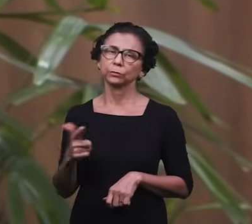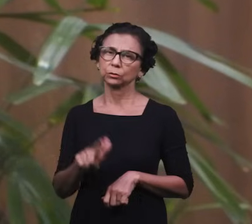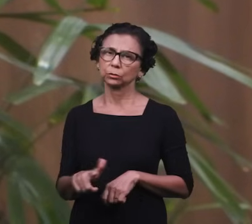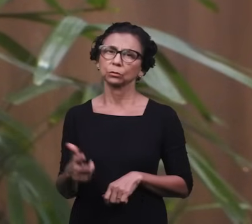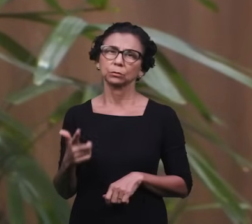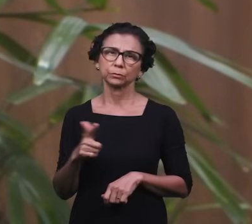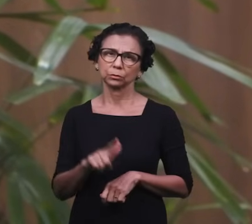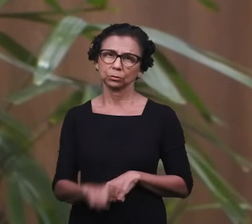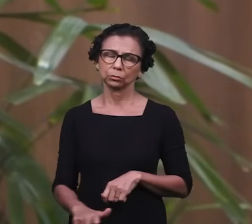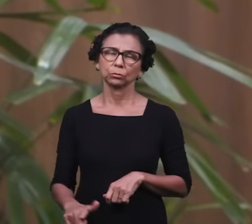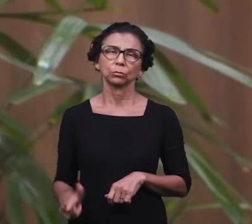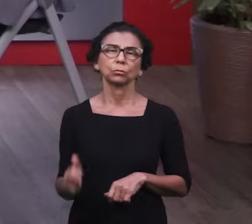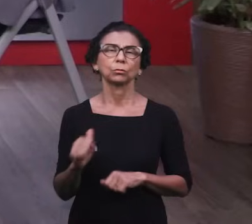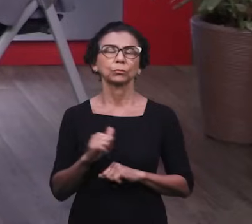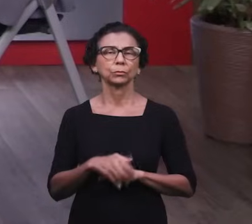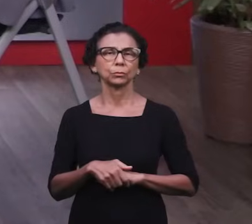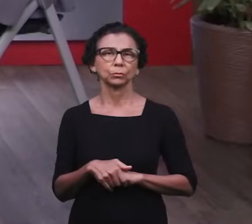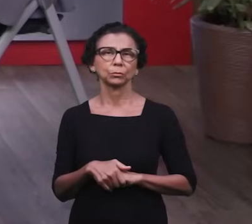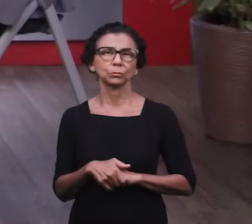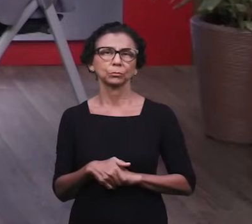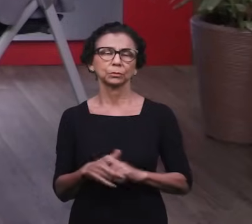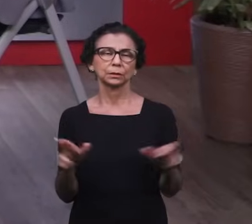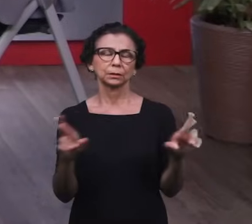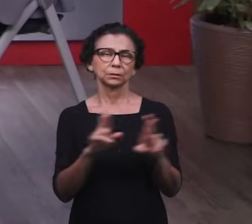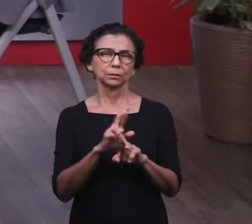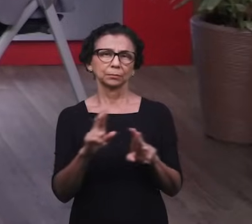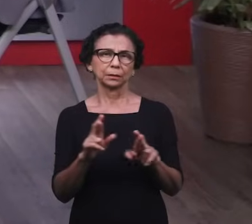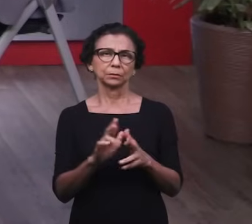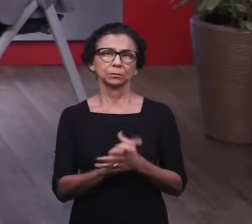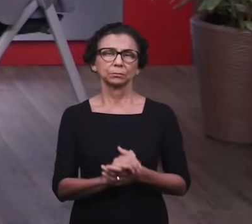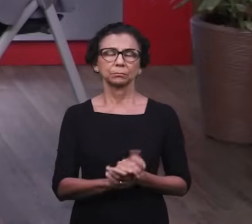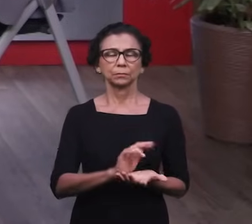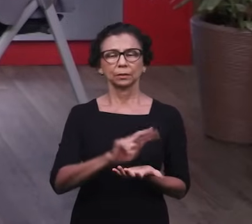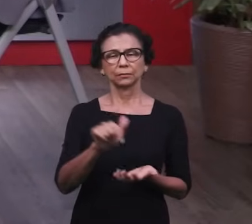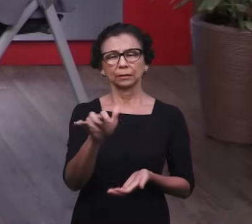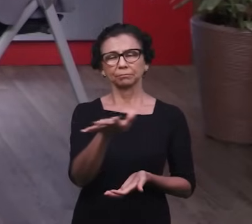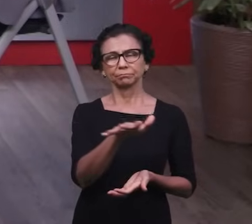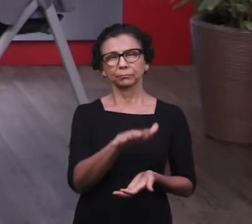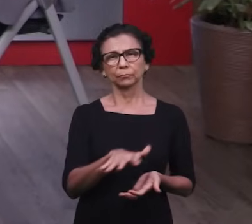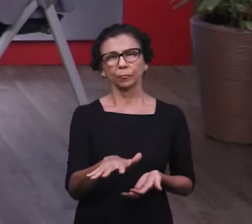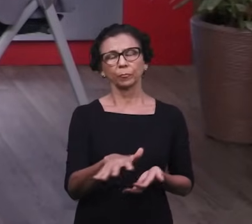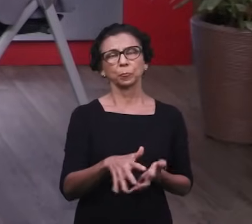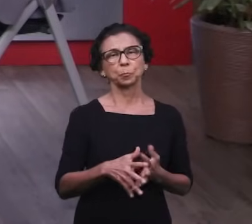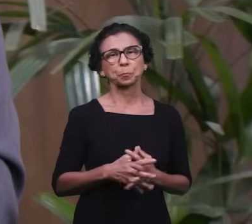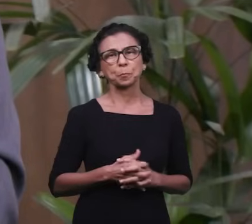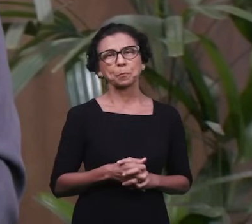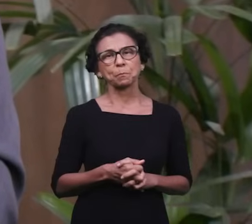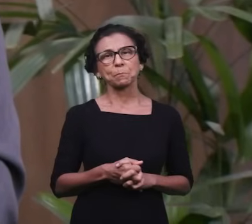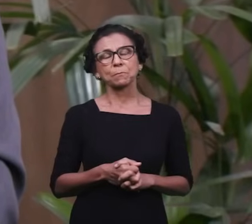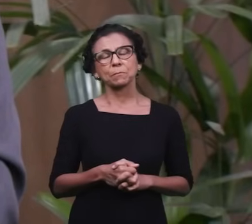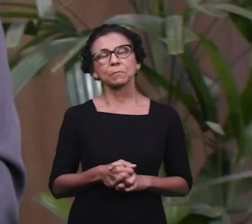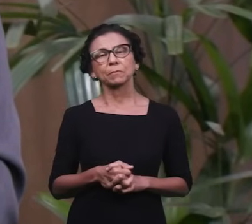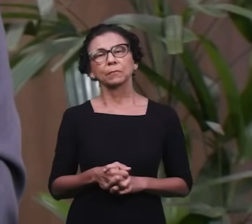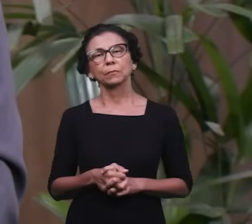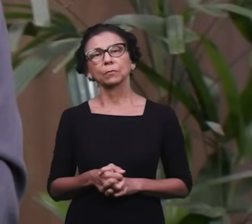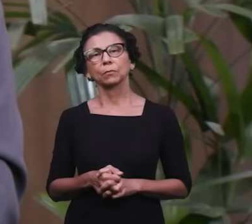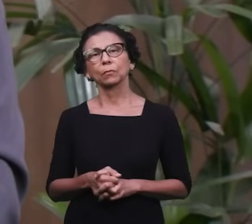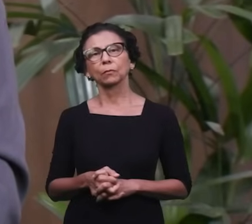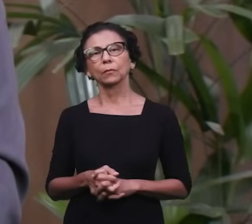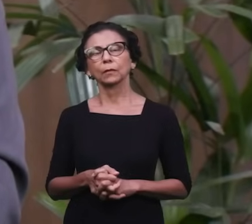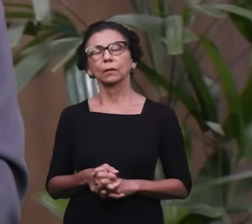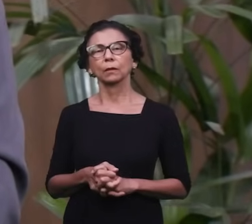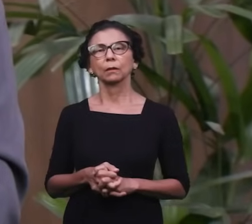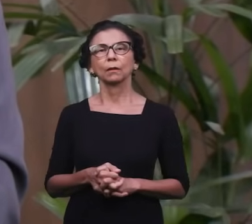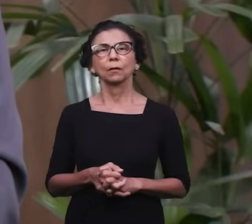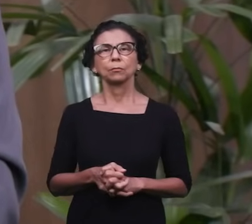espectro autista. Entendi. Muito bem. Agora, quais os principais sinais